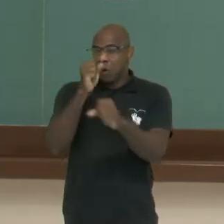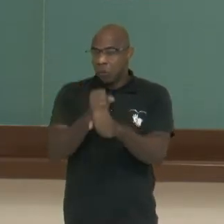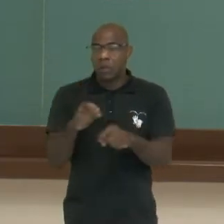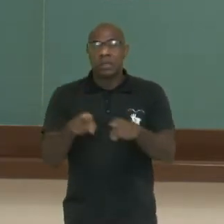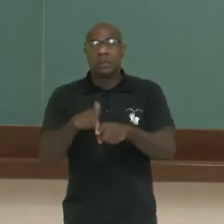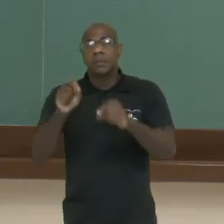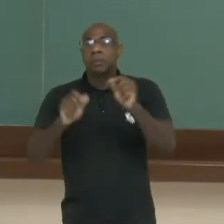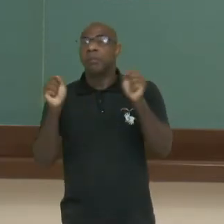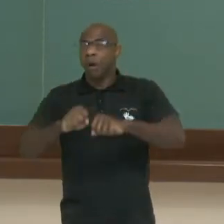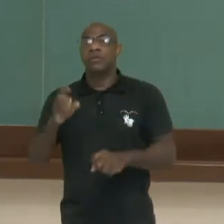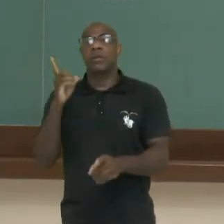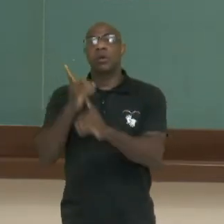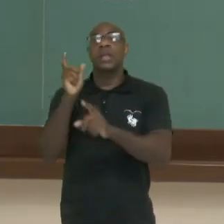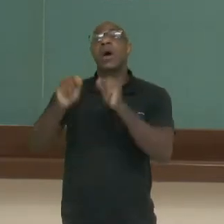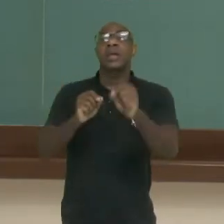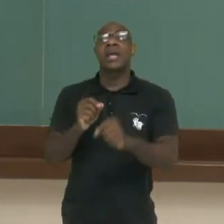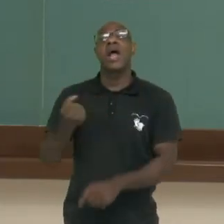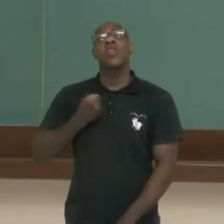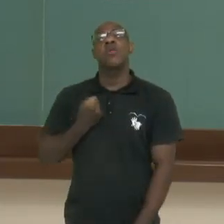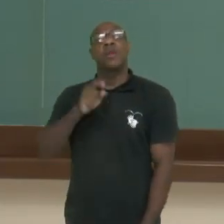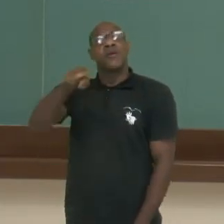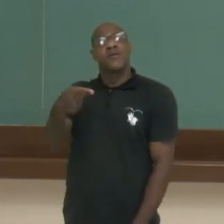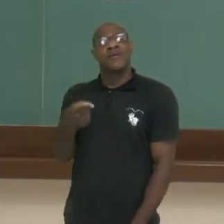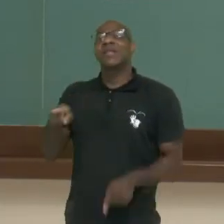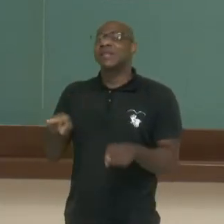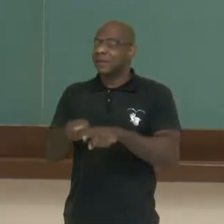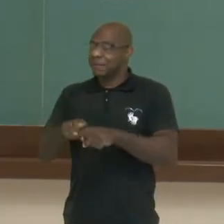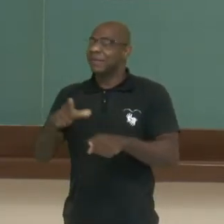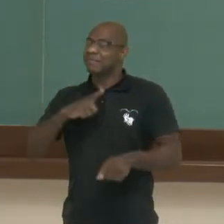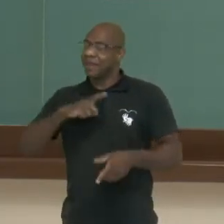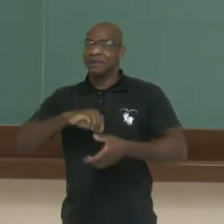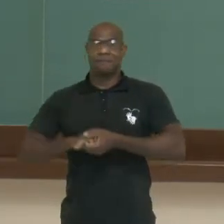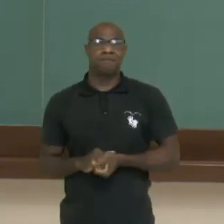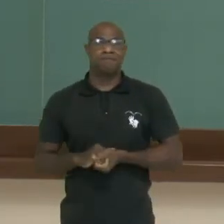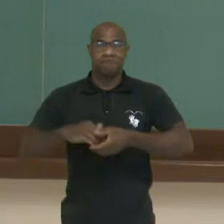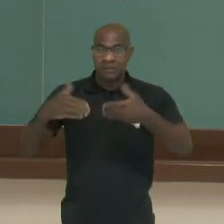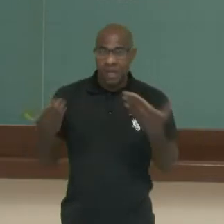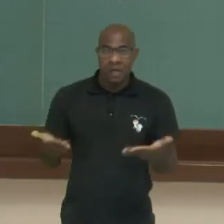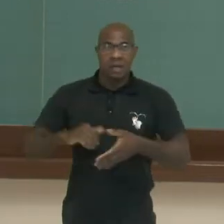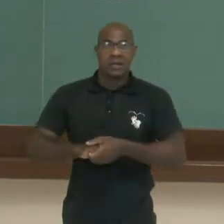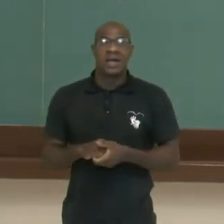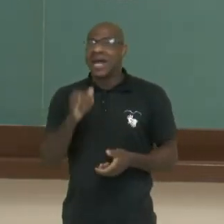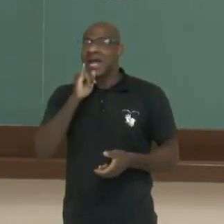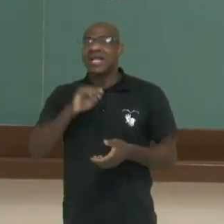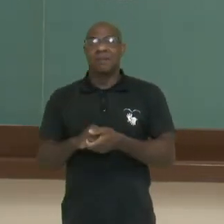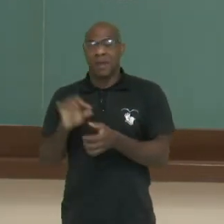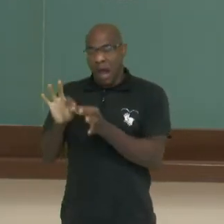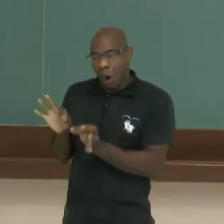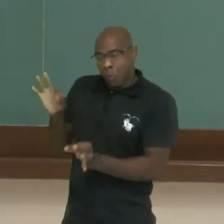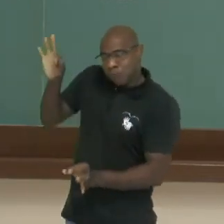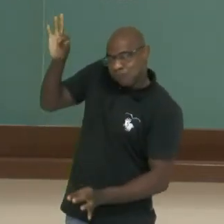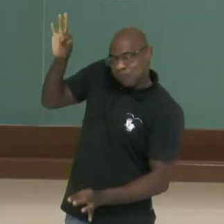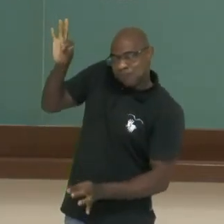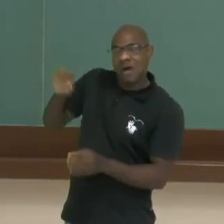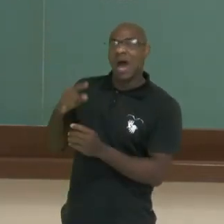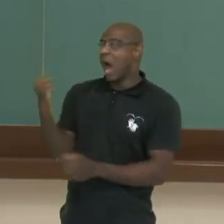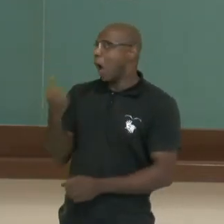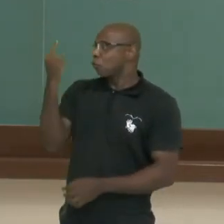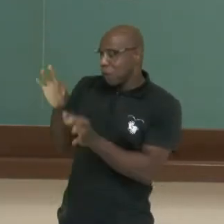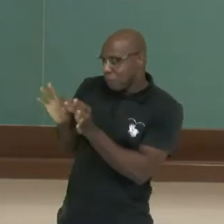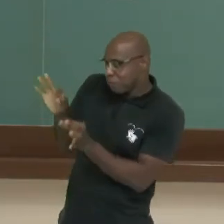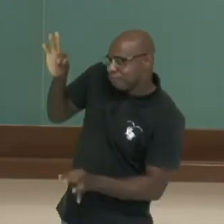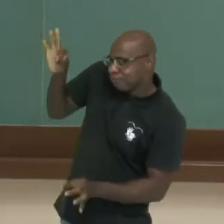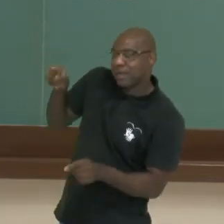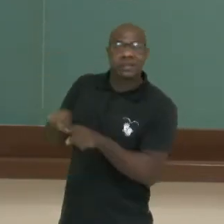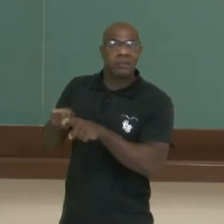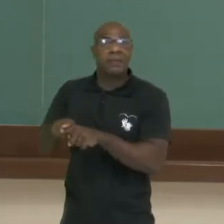também pode, né, encontrar aí os números decimais, tá bom? Como, né, como eu falei da altura também, você vai medir o comprimento,